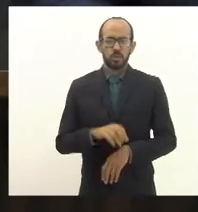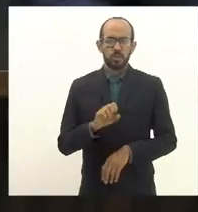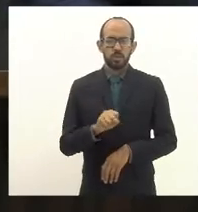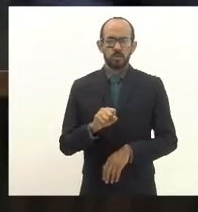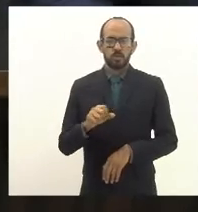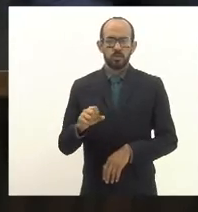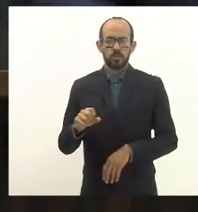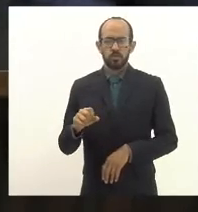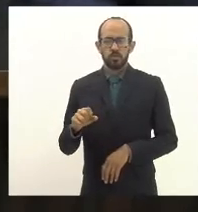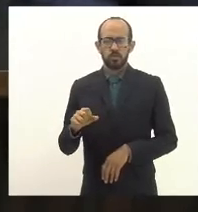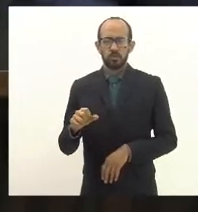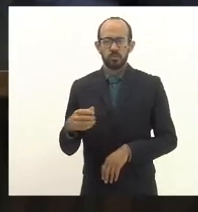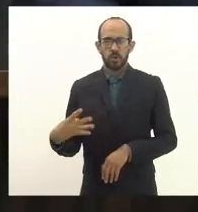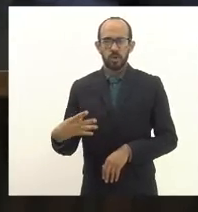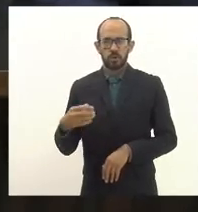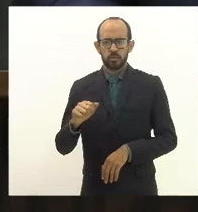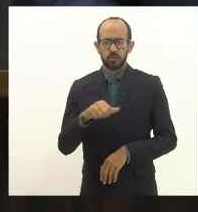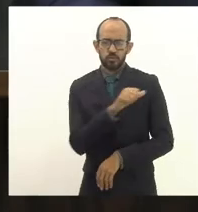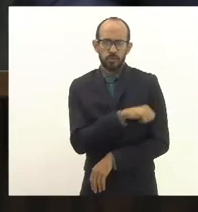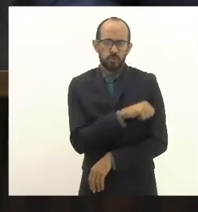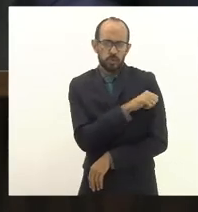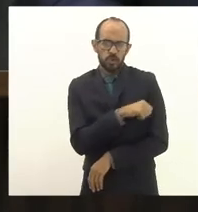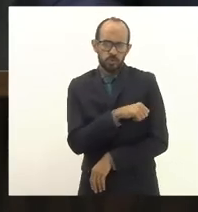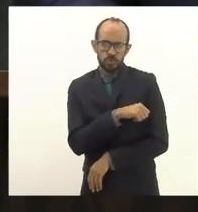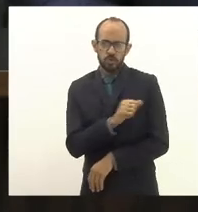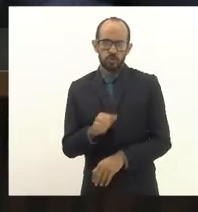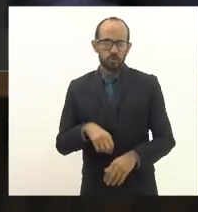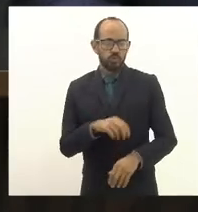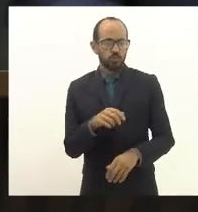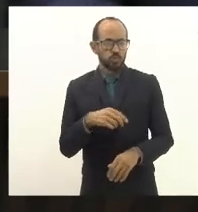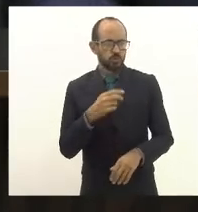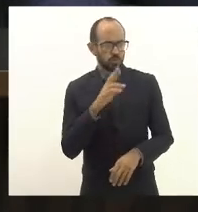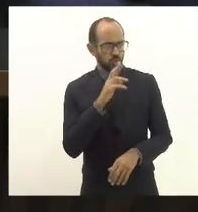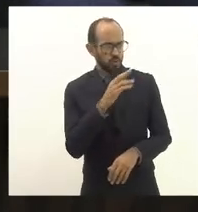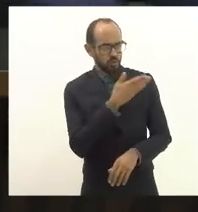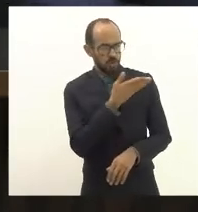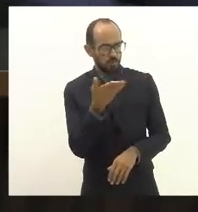22, deputada Fermeira Rejane, senhores que aprovam,